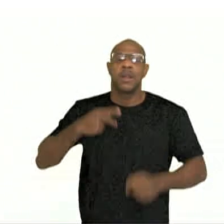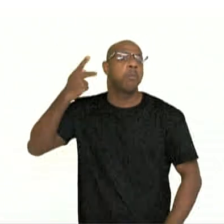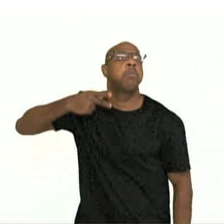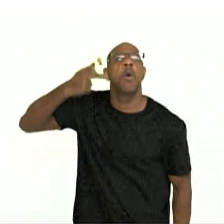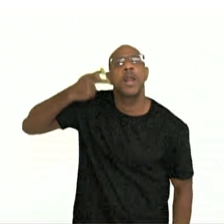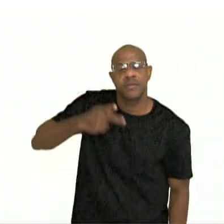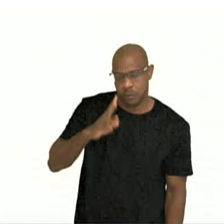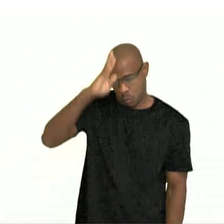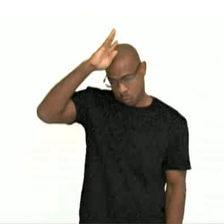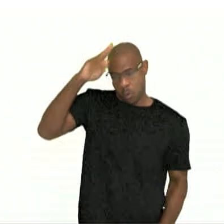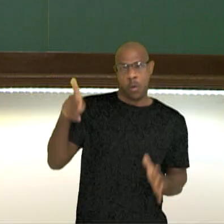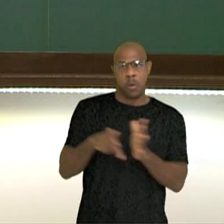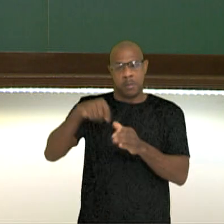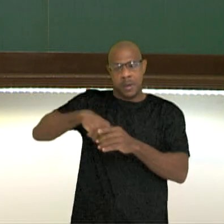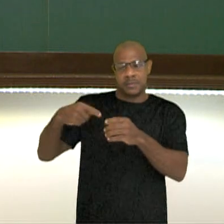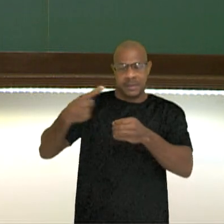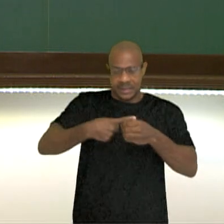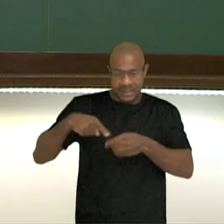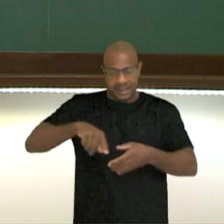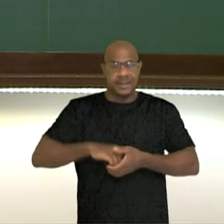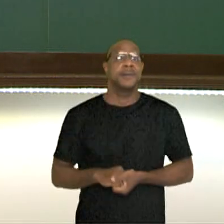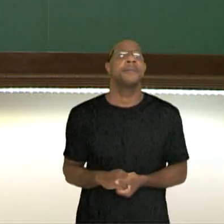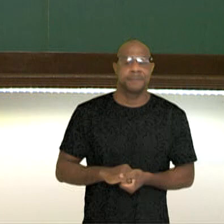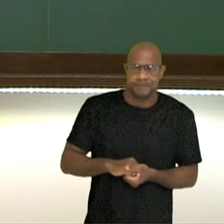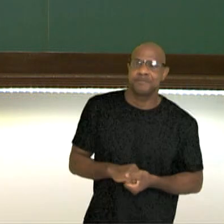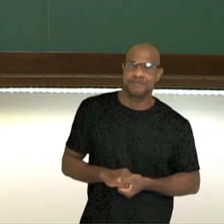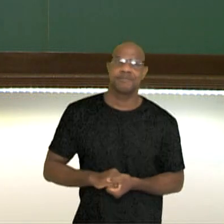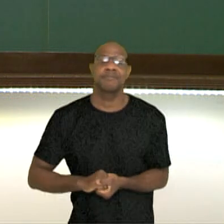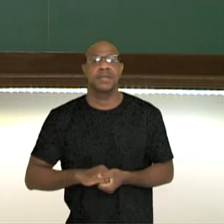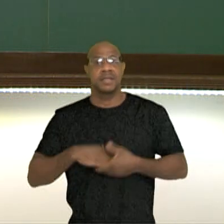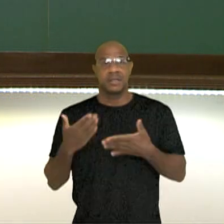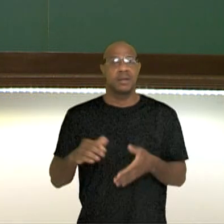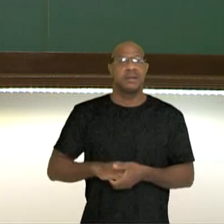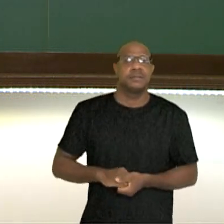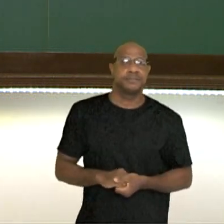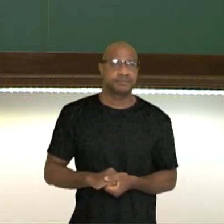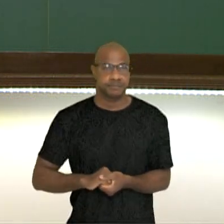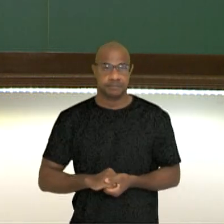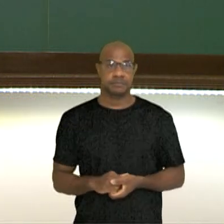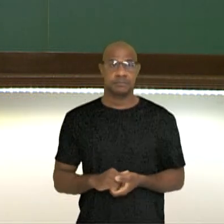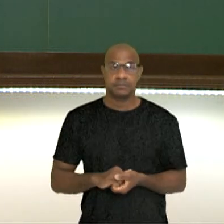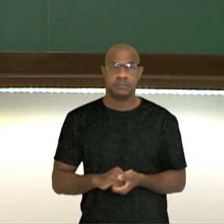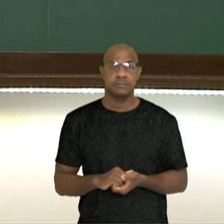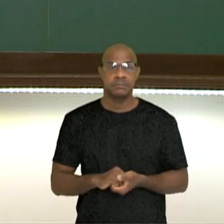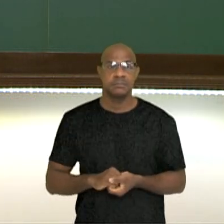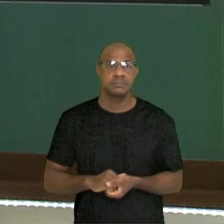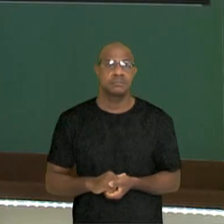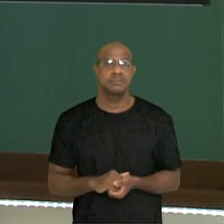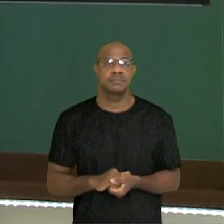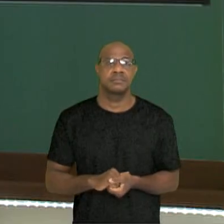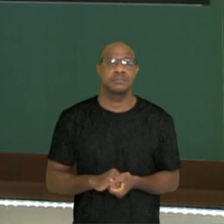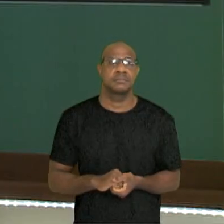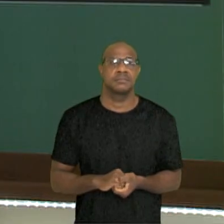era general, ele vai se tornar cônsul, né, por muito tempo e vai ser muito popular.